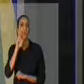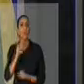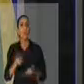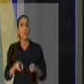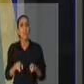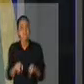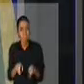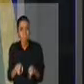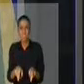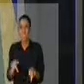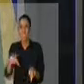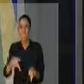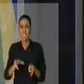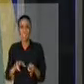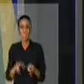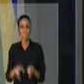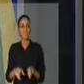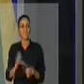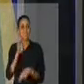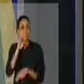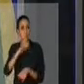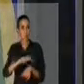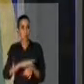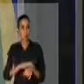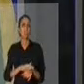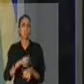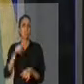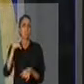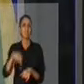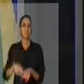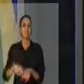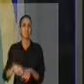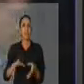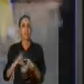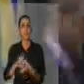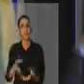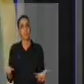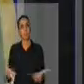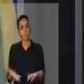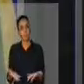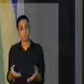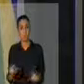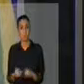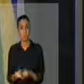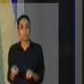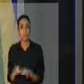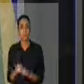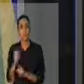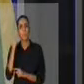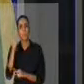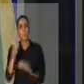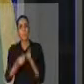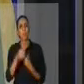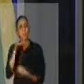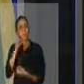é a doença do milênio, mas que pode ter em nós também os combatentes desse mal que tem